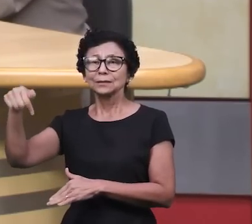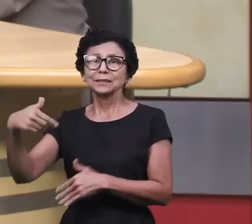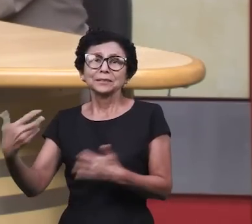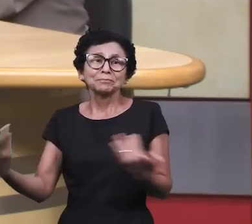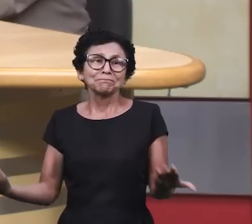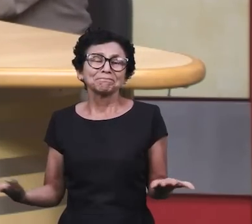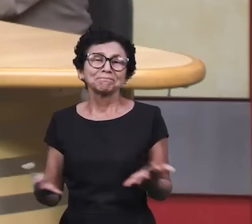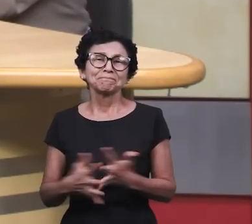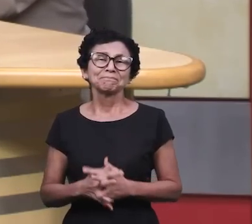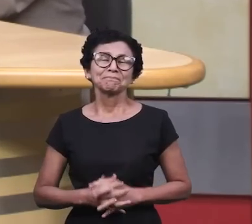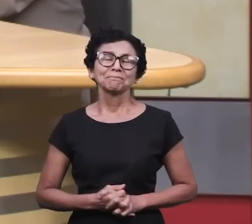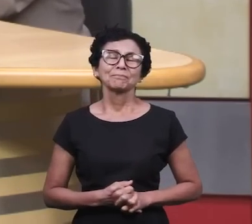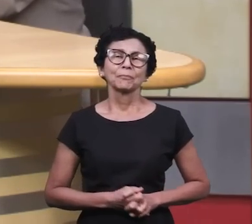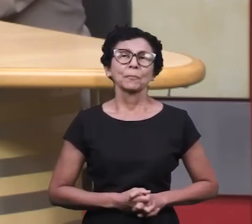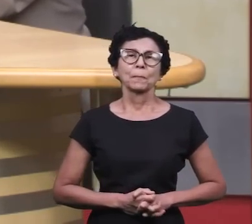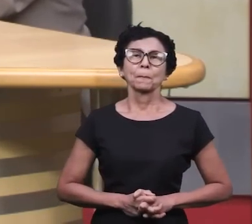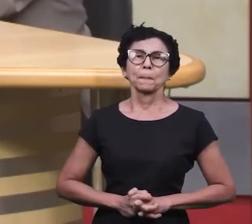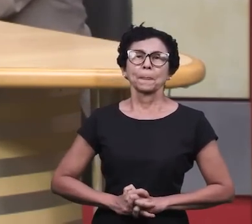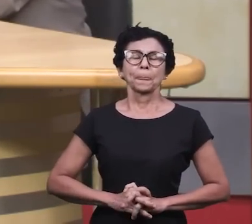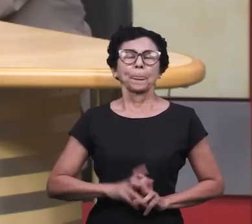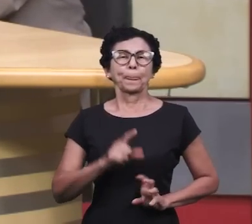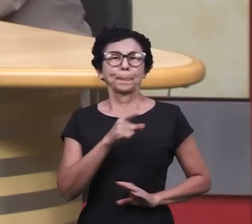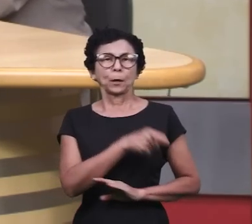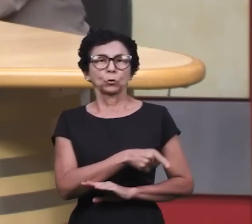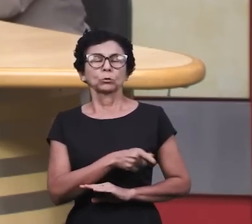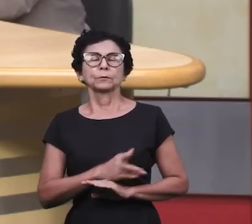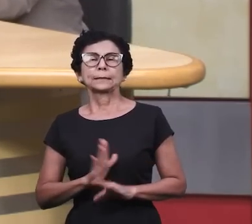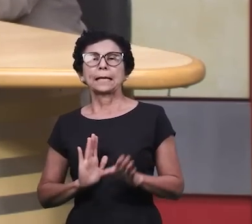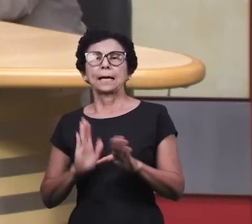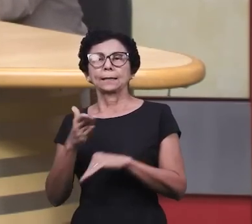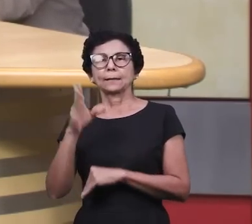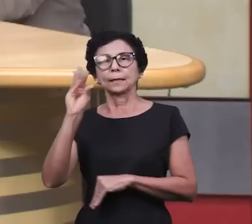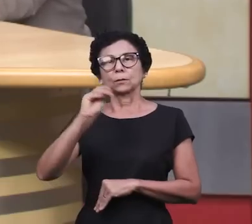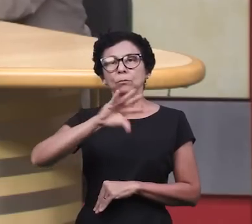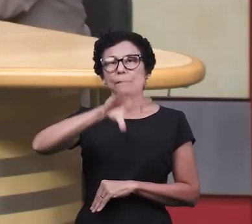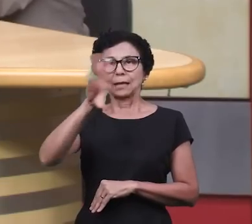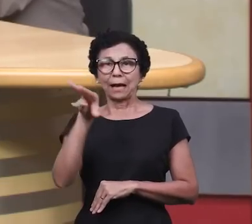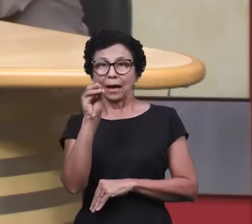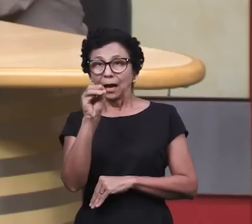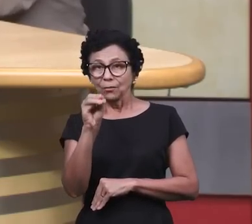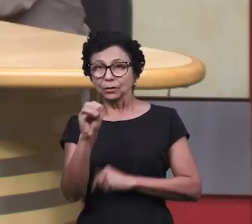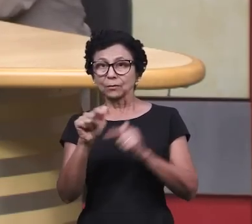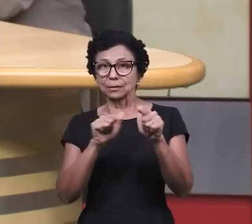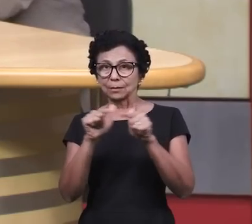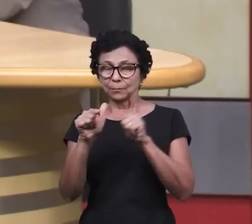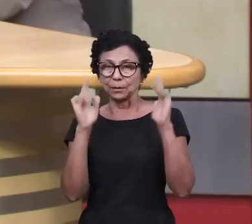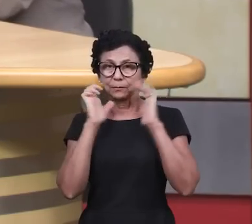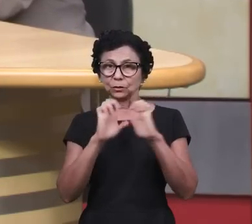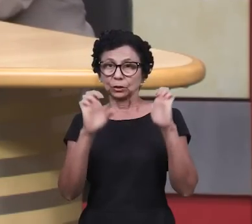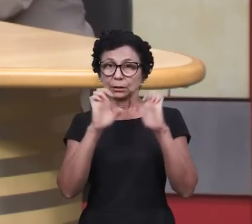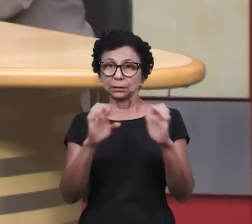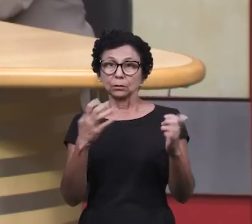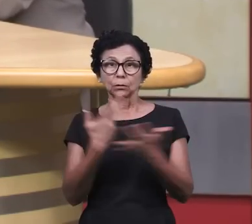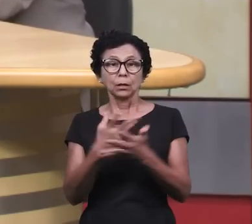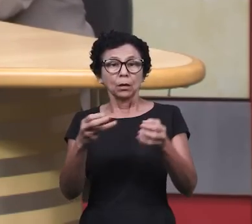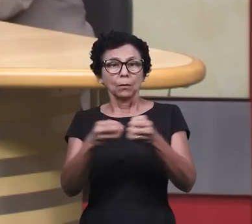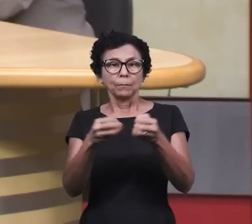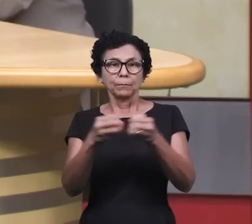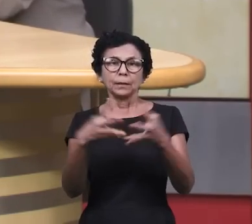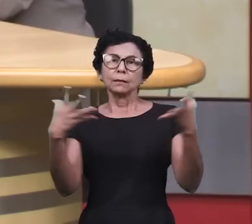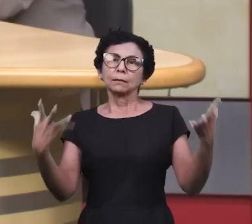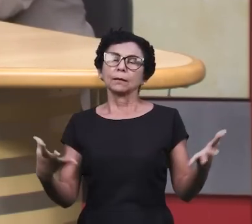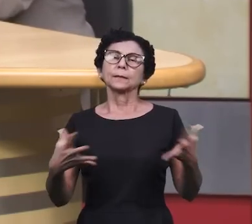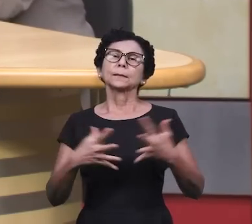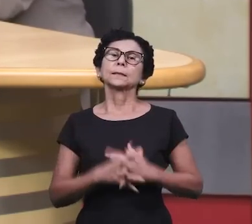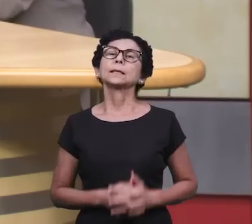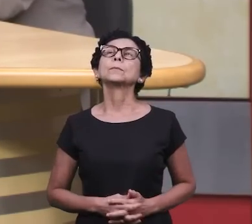Gilson. Quer dizer, então quando vocês entraram lá na África, para dar continuidade a esse milagre. Milagre, né? É realmente um milagre. Muitos deles